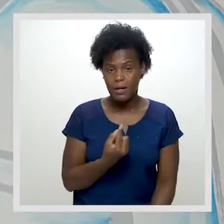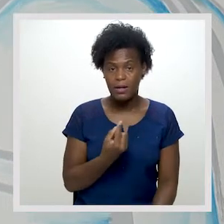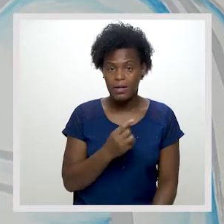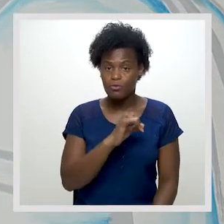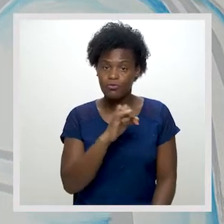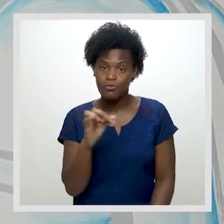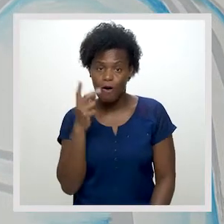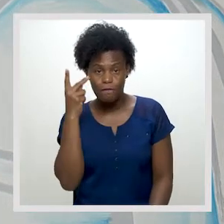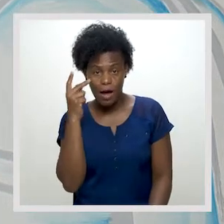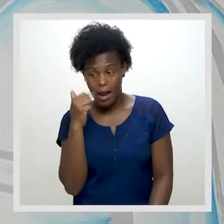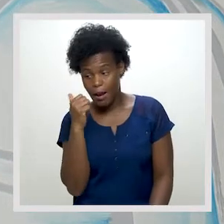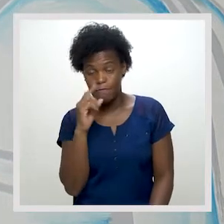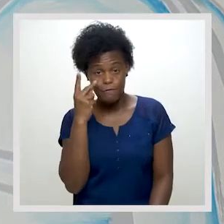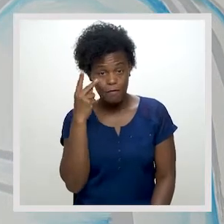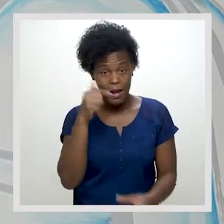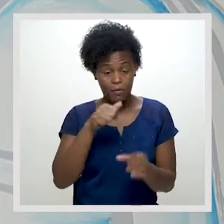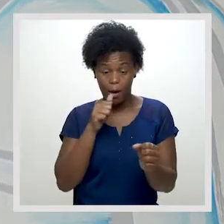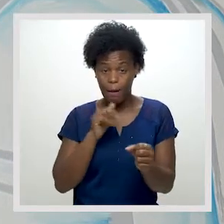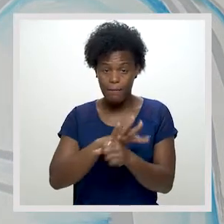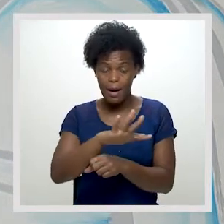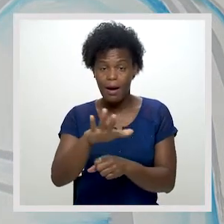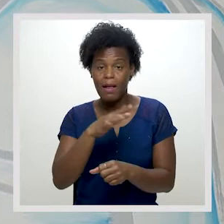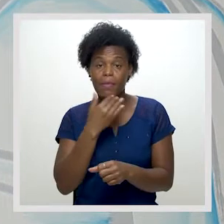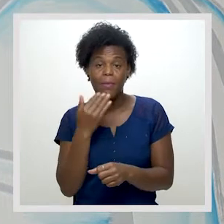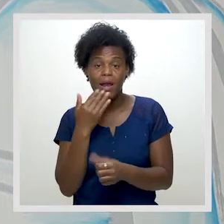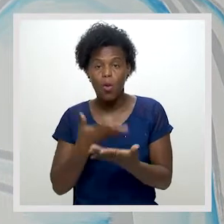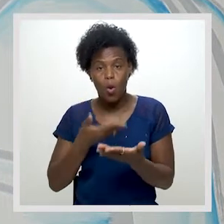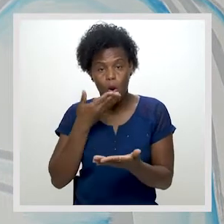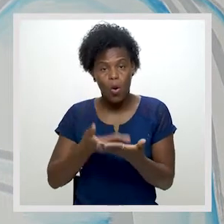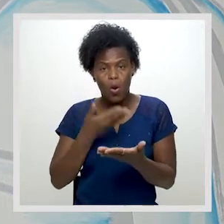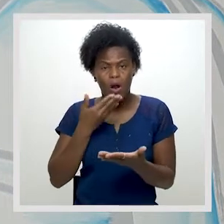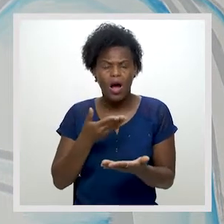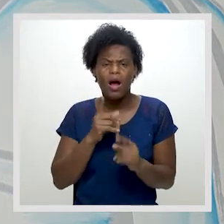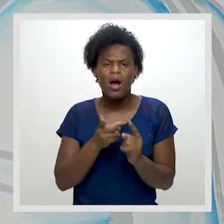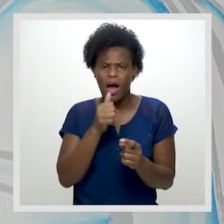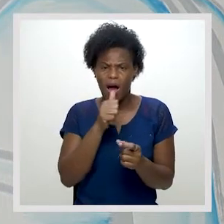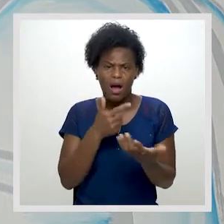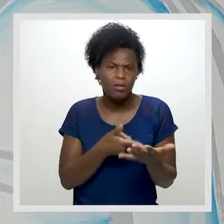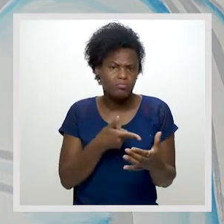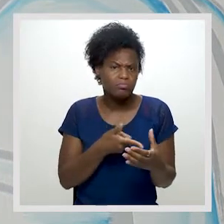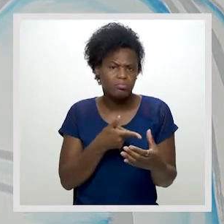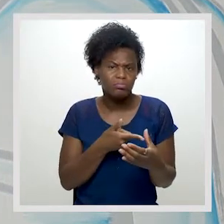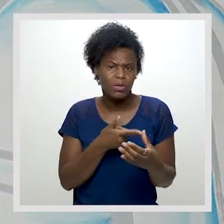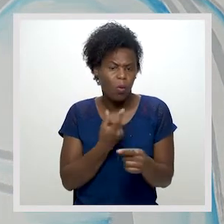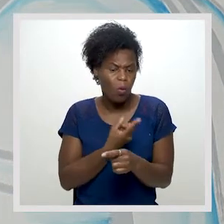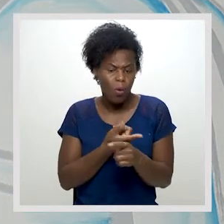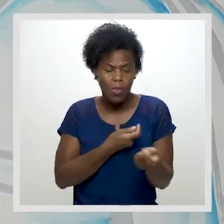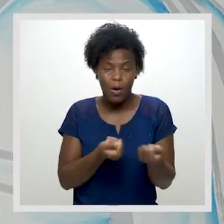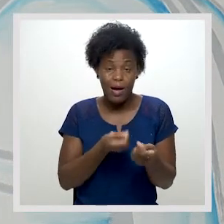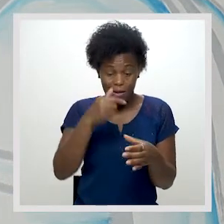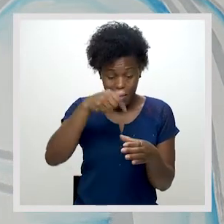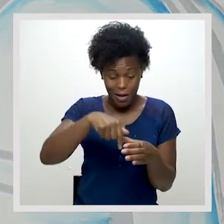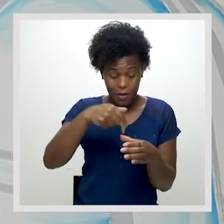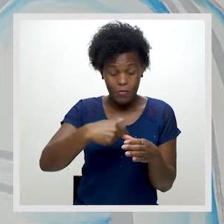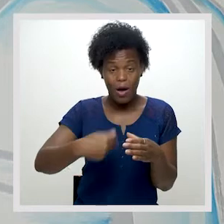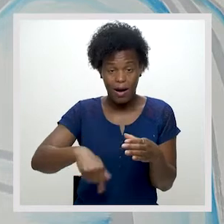sua sobrevivência nos oceanos dependiam do caldo ou sopa primitiva. O que significa caldo ou sopa primitiva? As substâncias orgânicas que